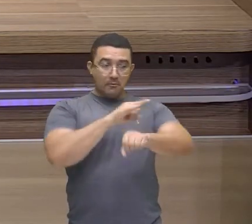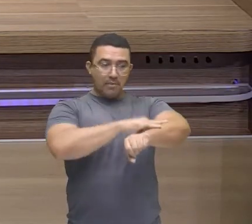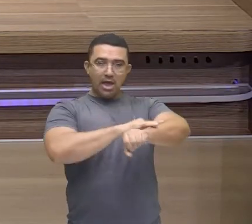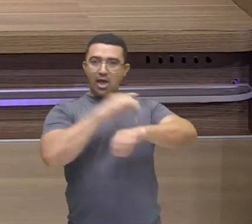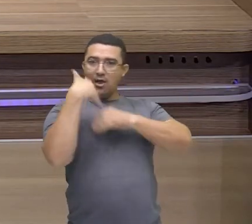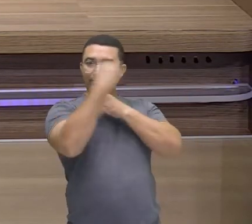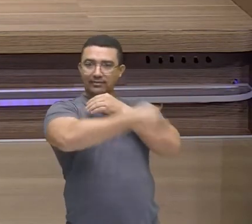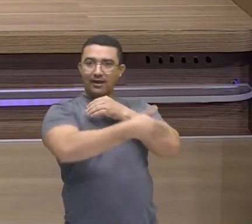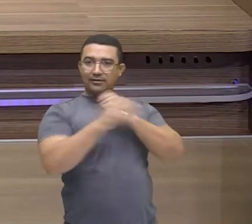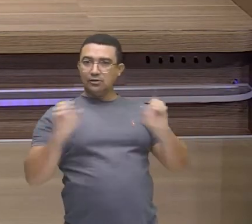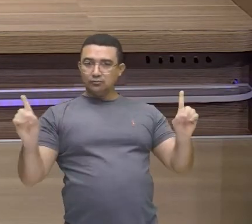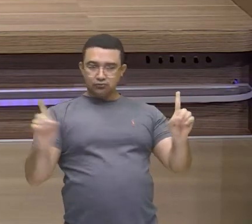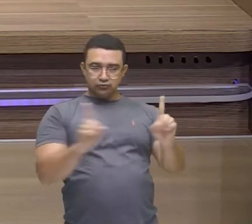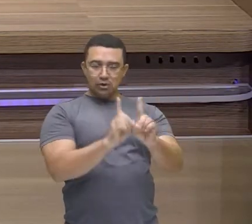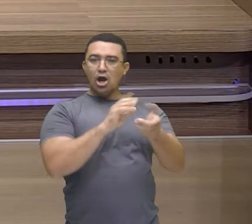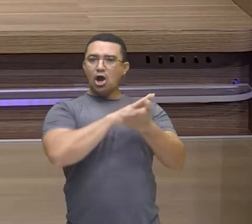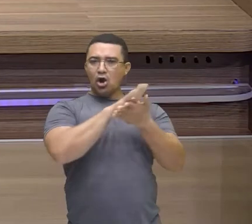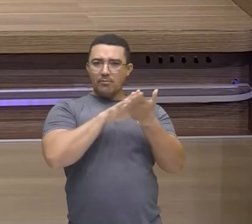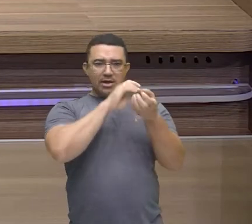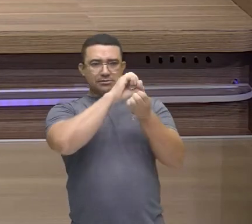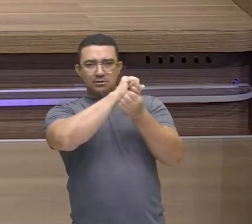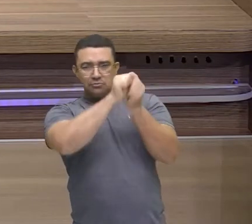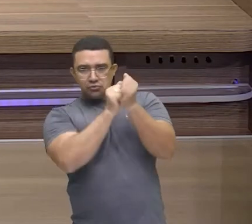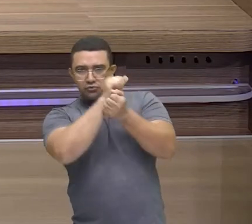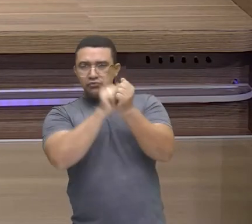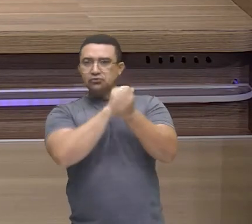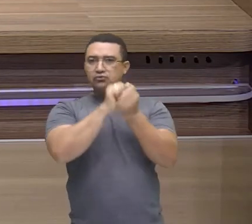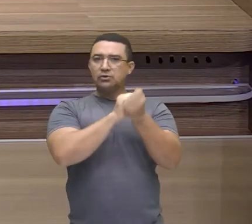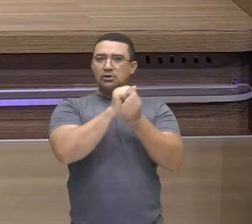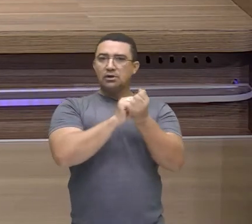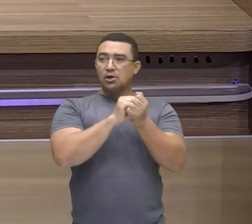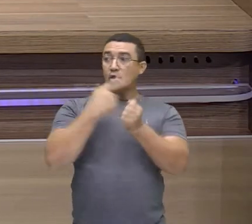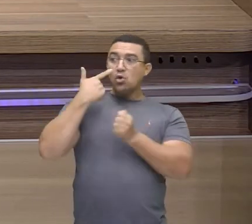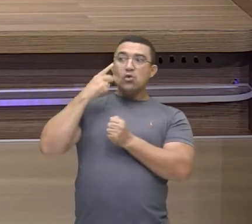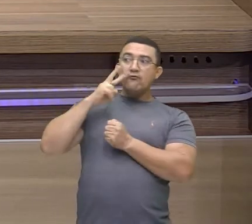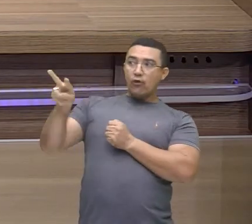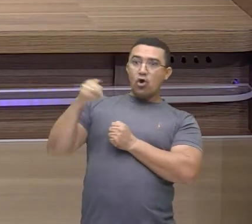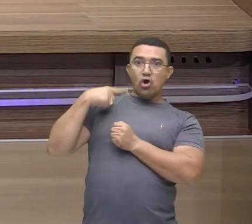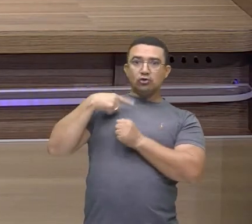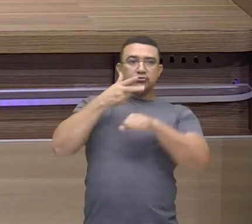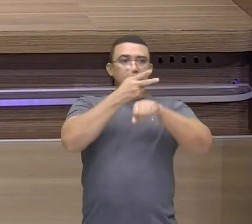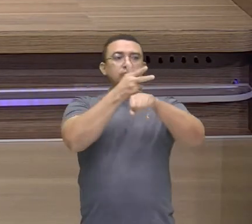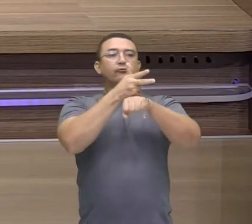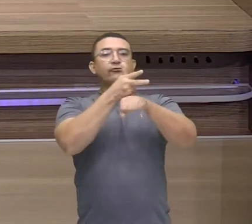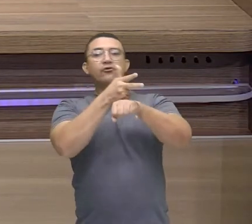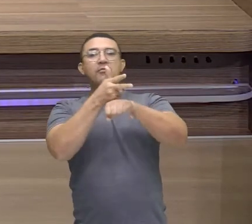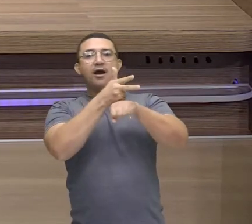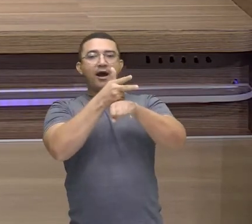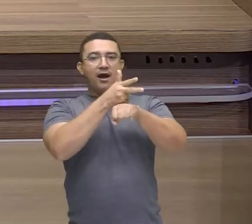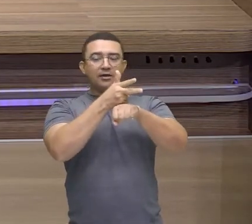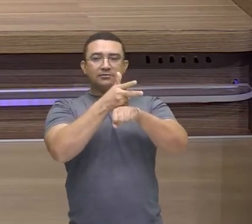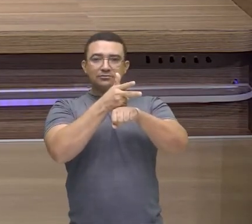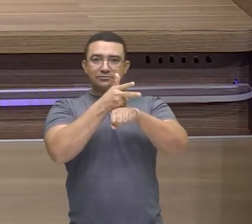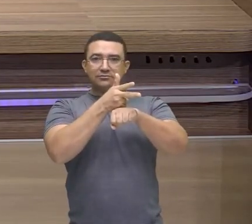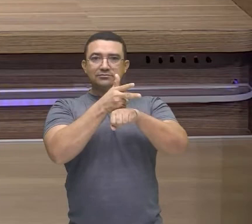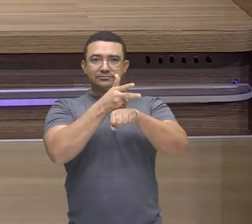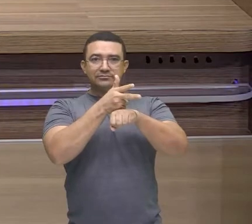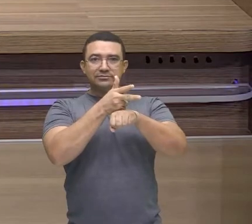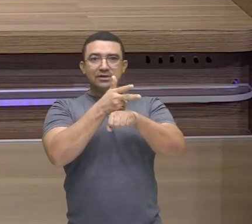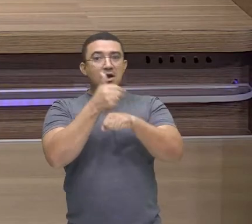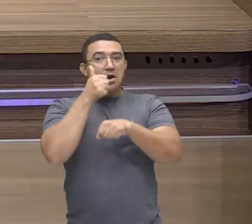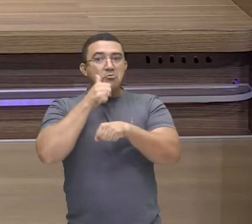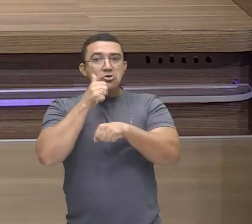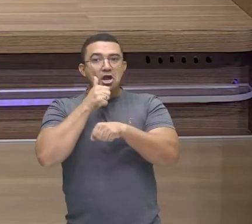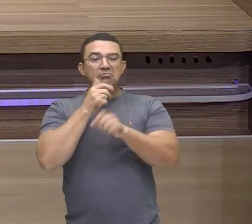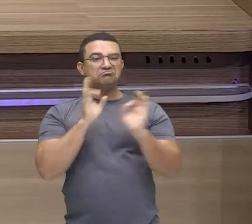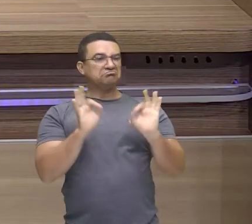dar uns abraços, vai beijar, vai fazer alguma coisa, e tem o outro, filmando, outro coleguinha dele escondido, filmando, e as meninas não